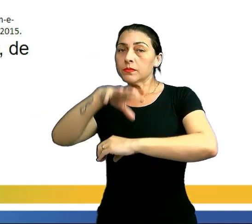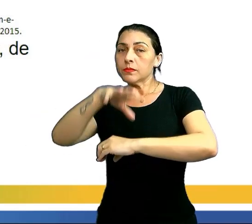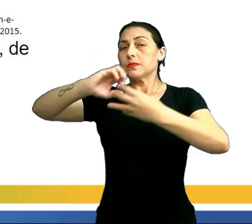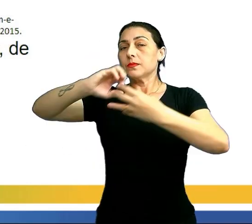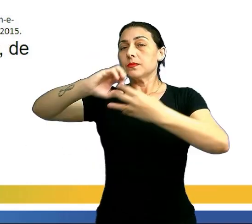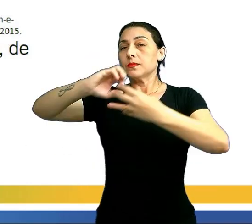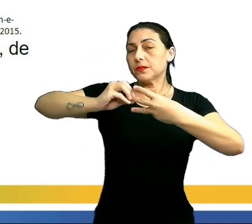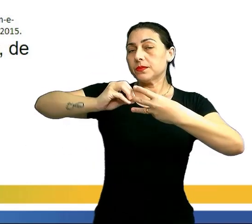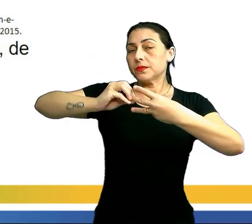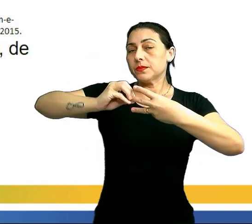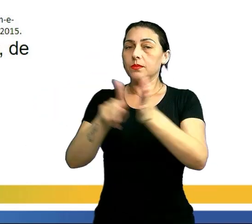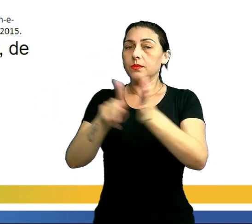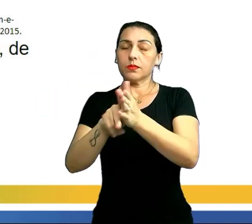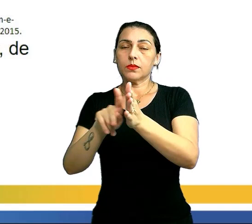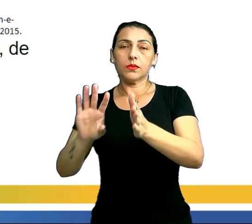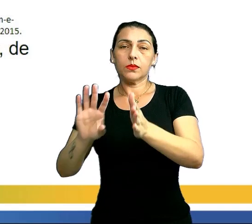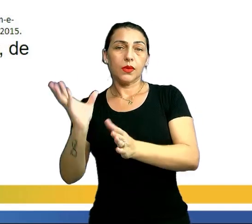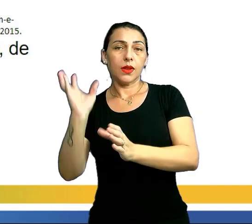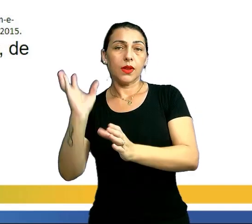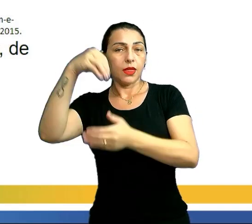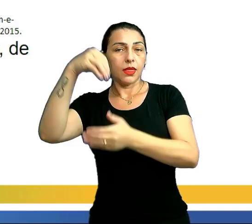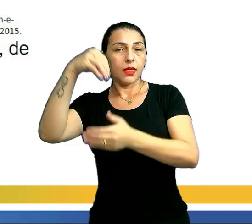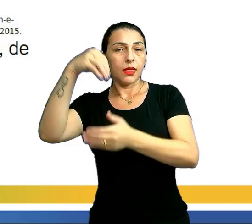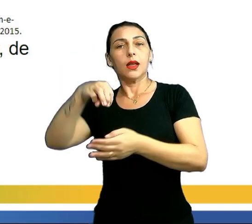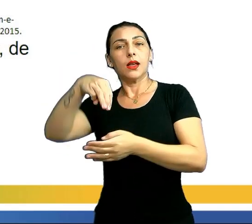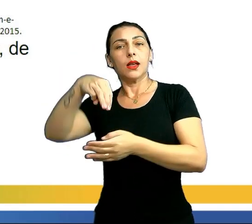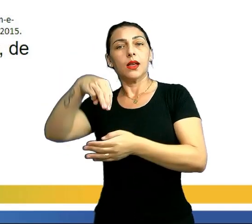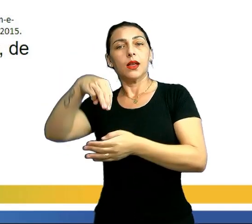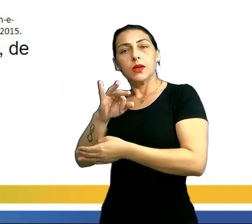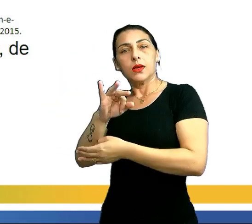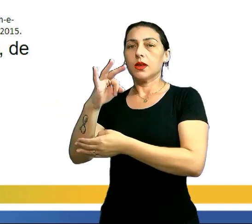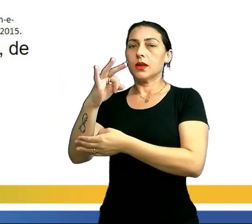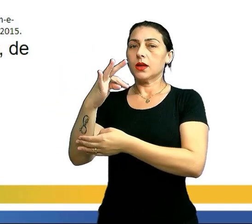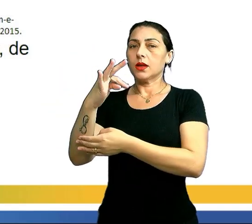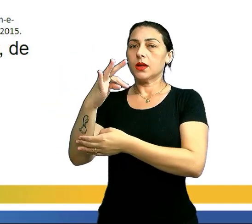respiração celular, na parte que acontece dentro das mitocôndrias.